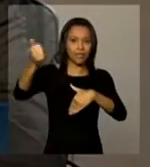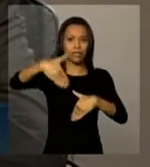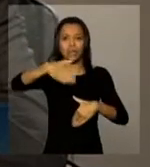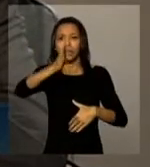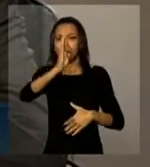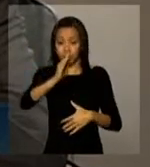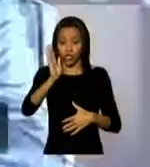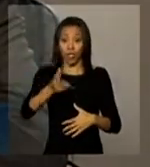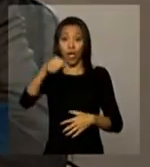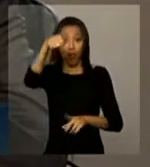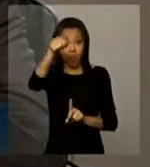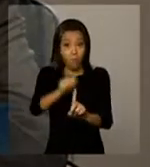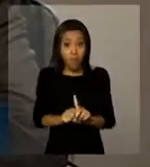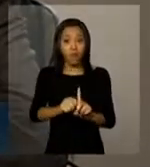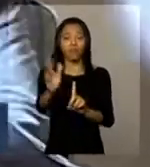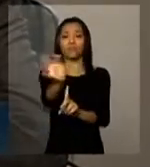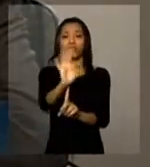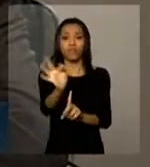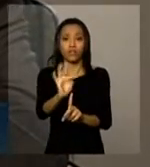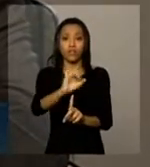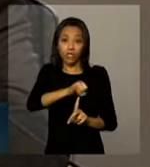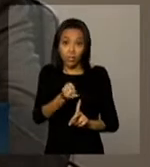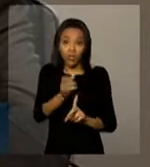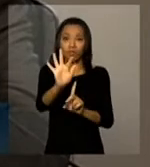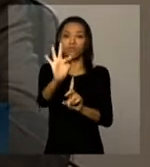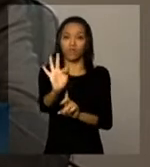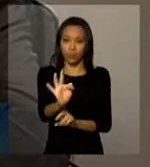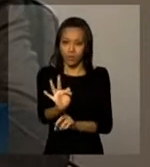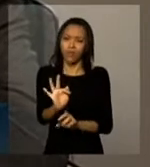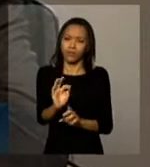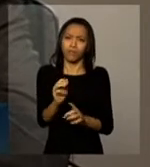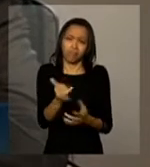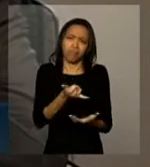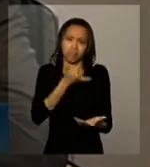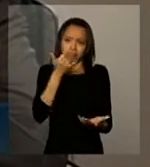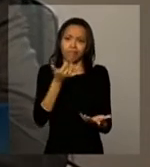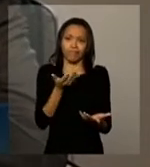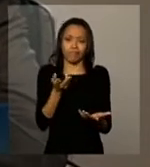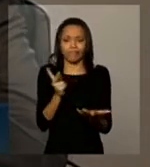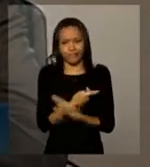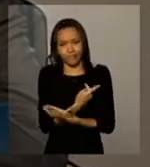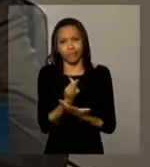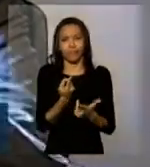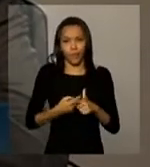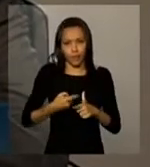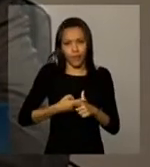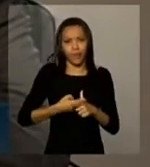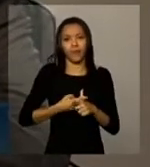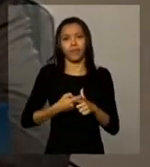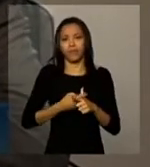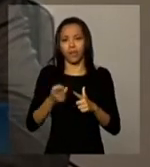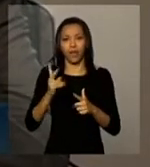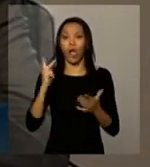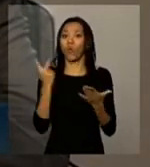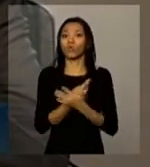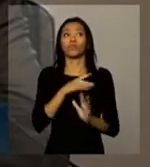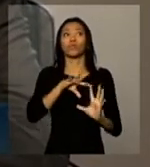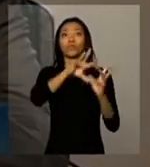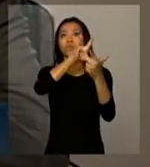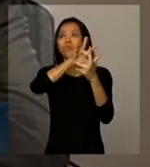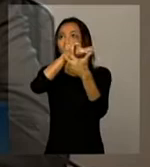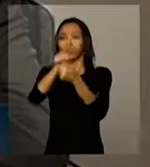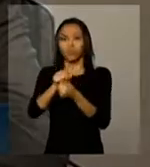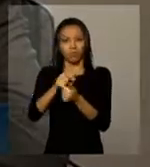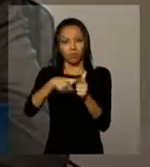já em fevereiro, janeiro e fevereiro, apesar dos problemas que houve na esfera internacional, nós